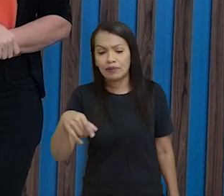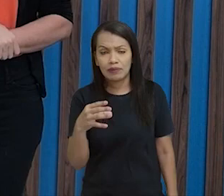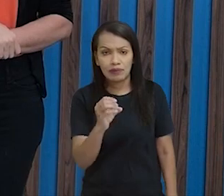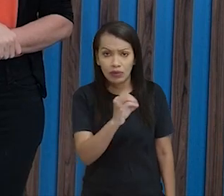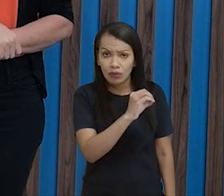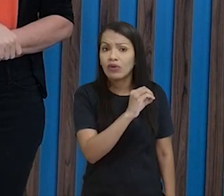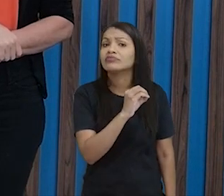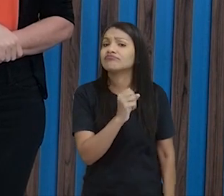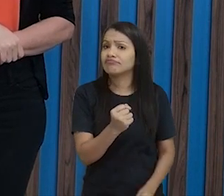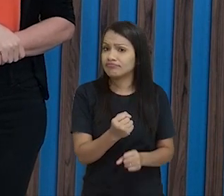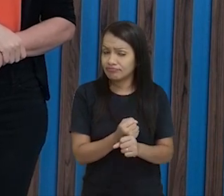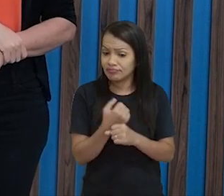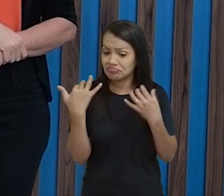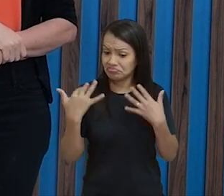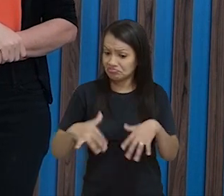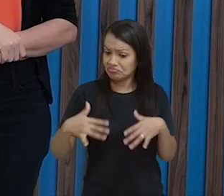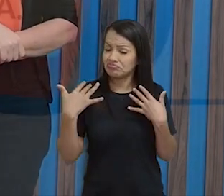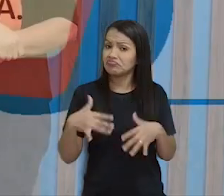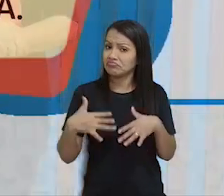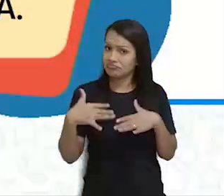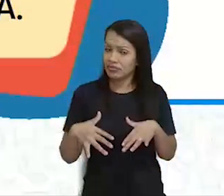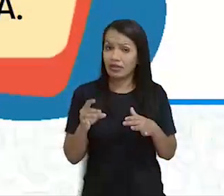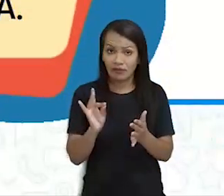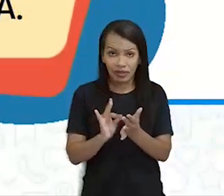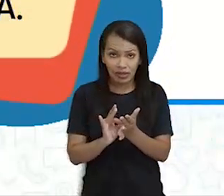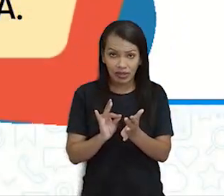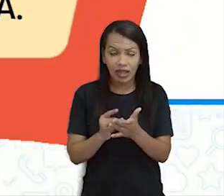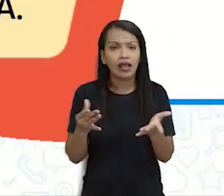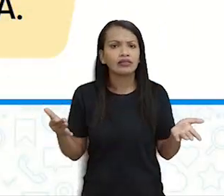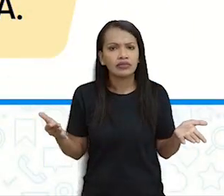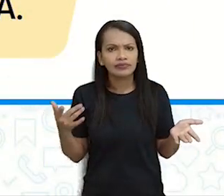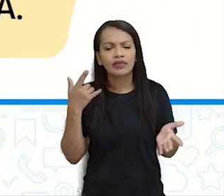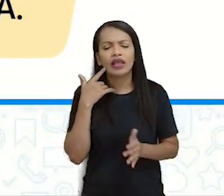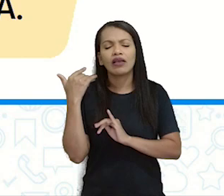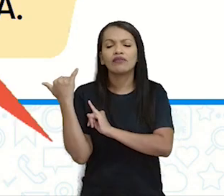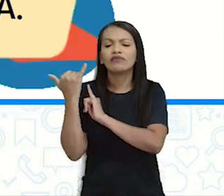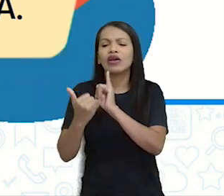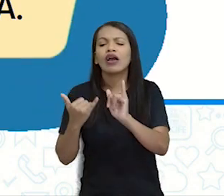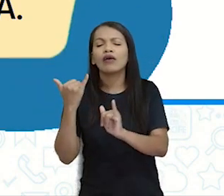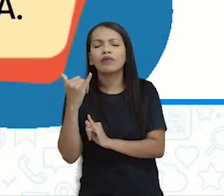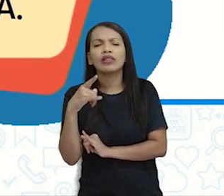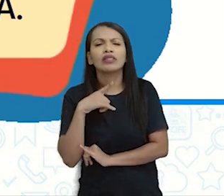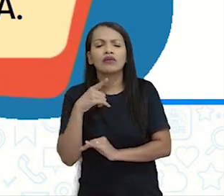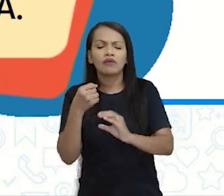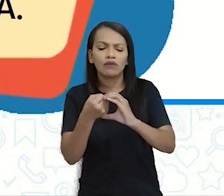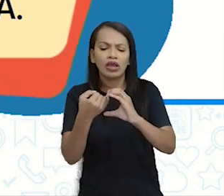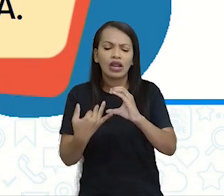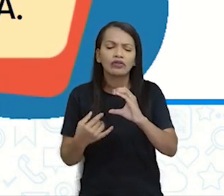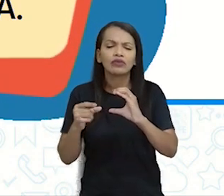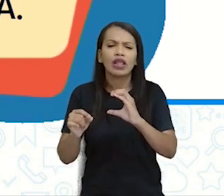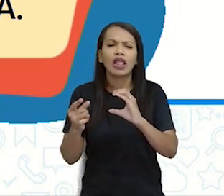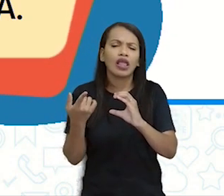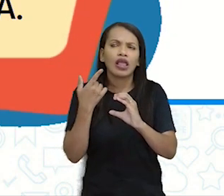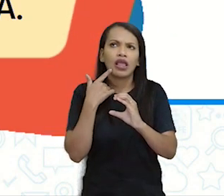só, muito tempo, não é verdade? As fábulas têm um caráter moral, um caráter educativo